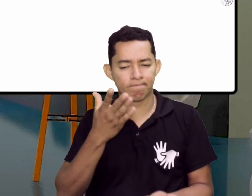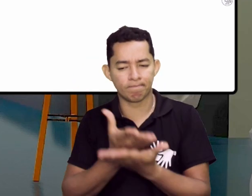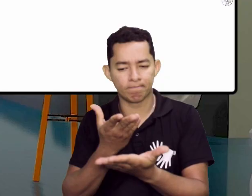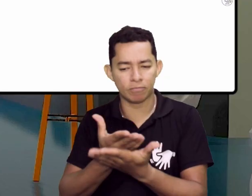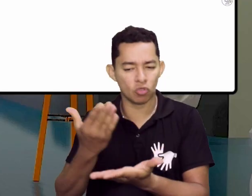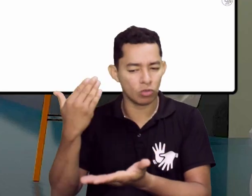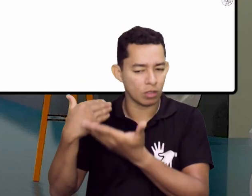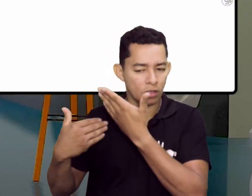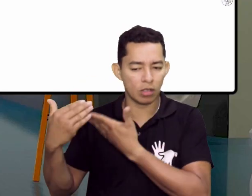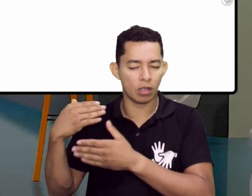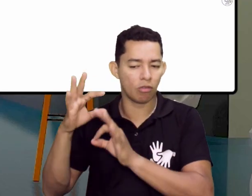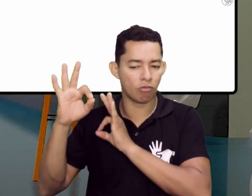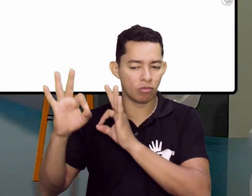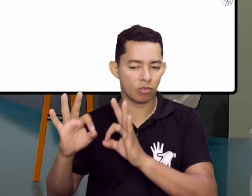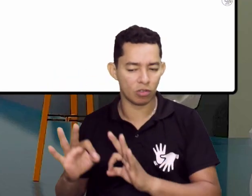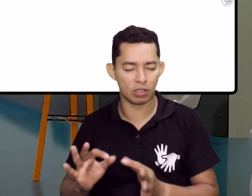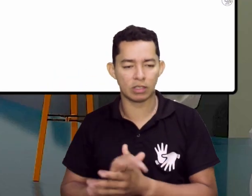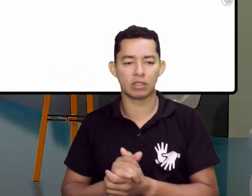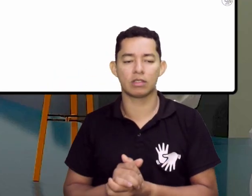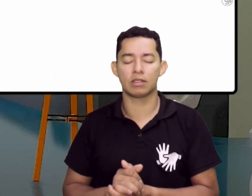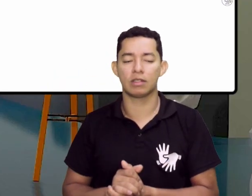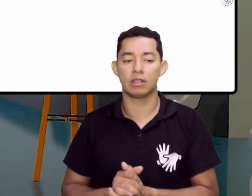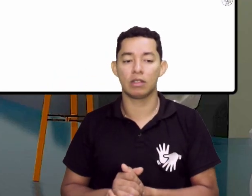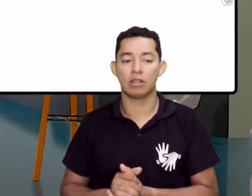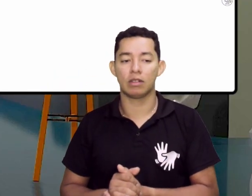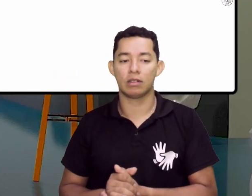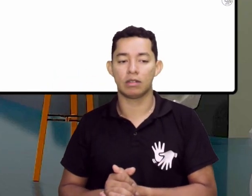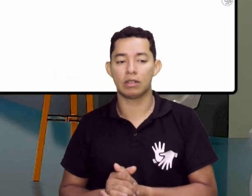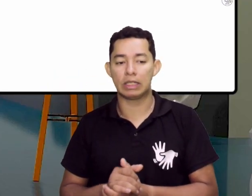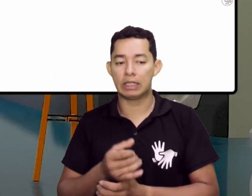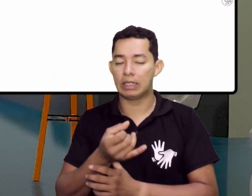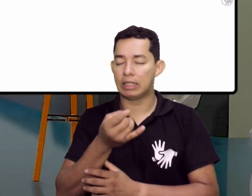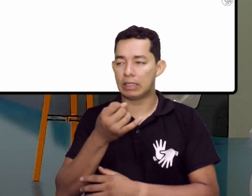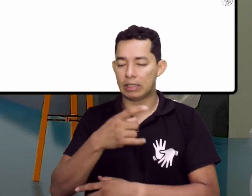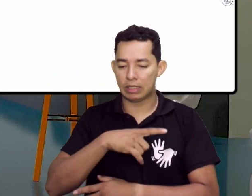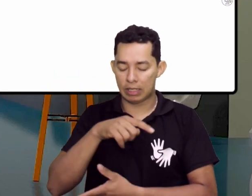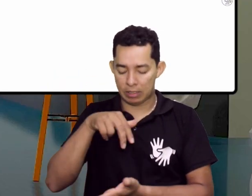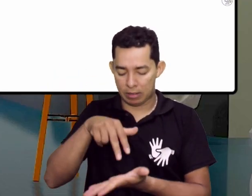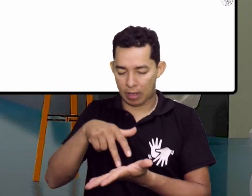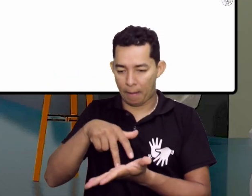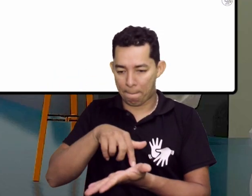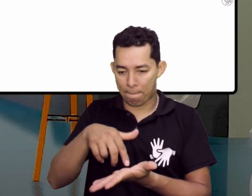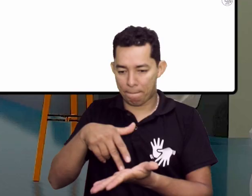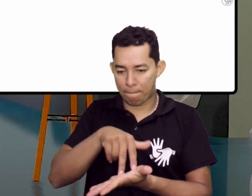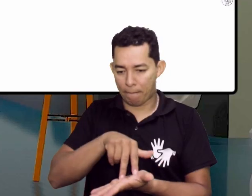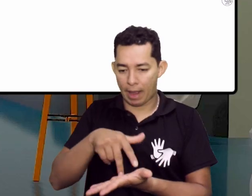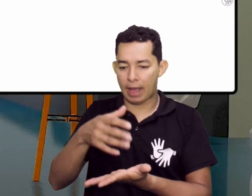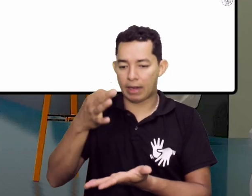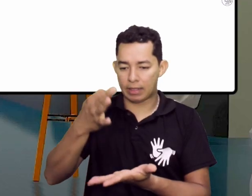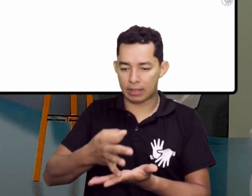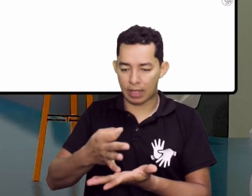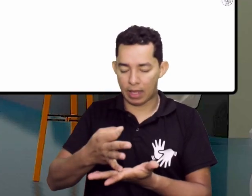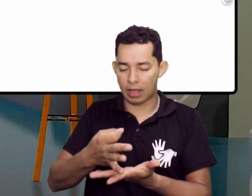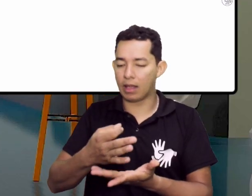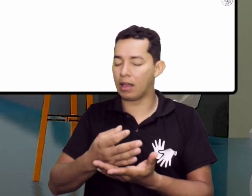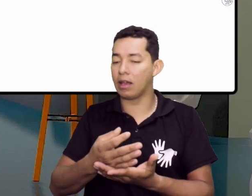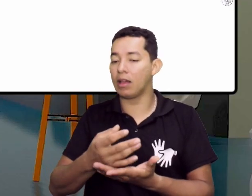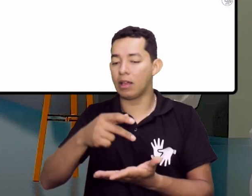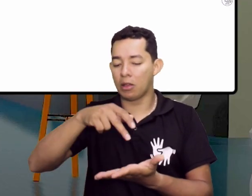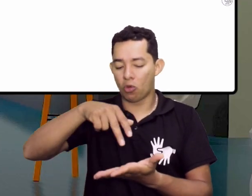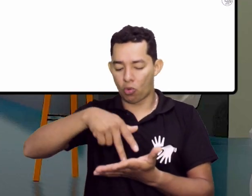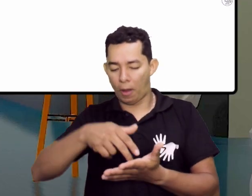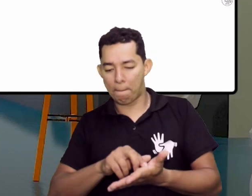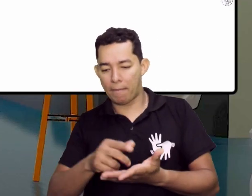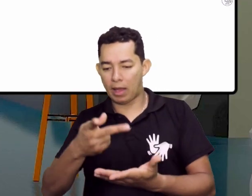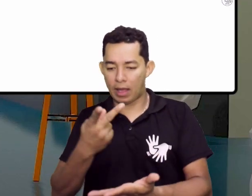é organizado, tem regras fixas. Se a pessoa não usar a perna do jeito certo, aí já perde pontos,